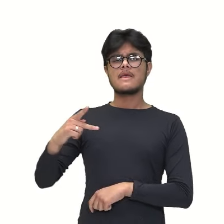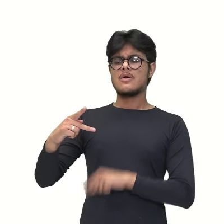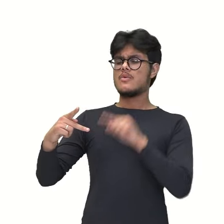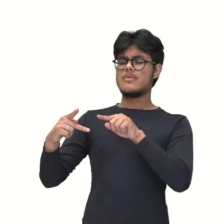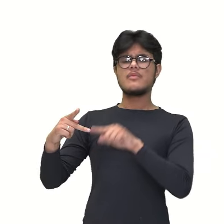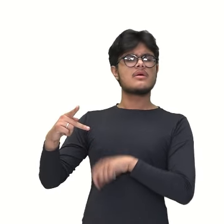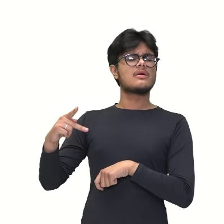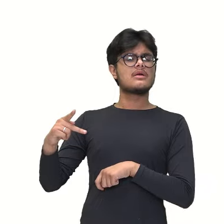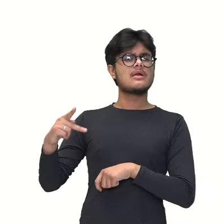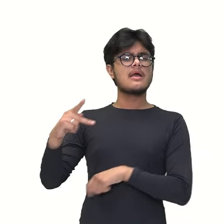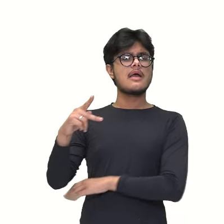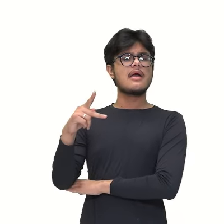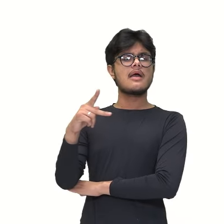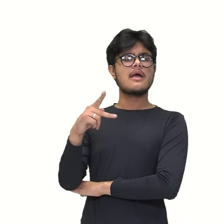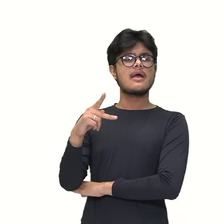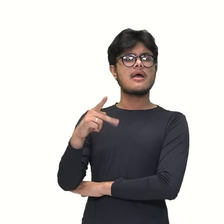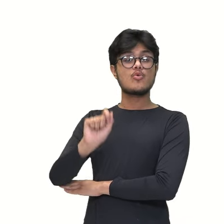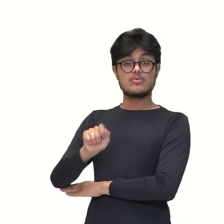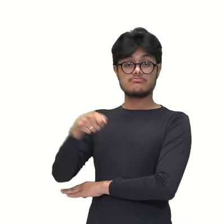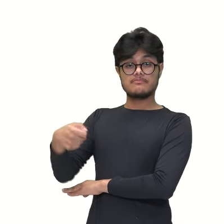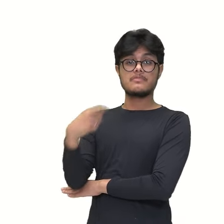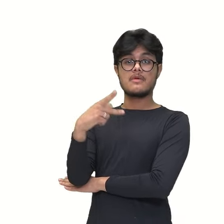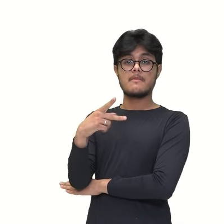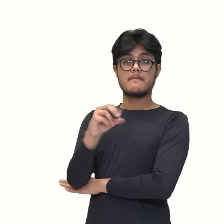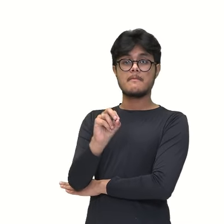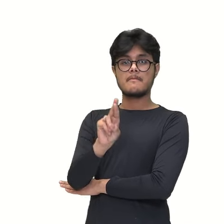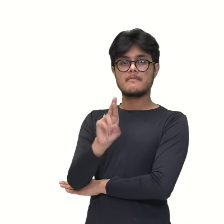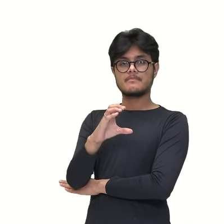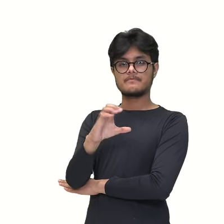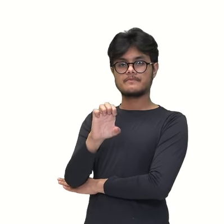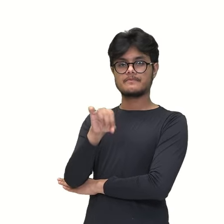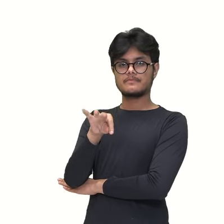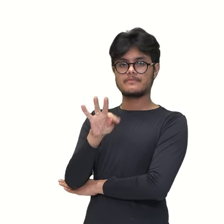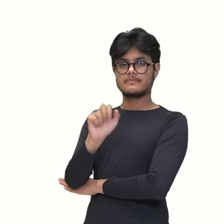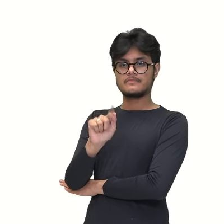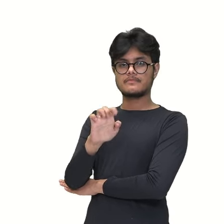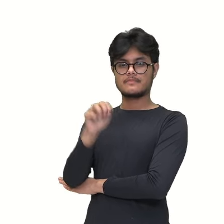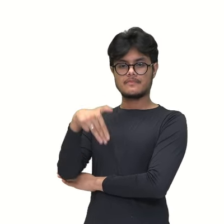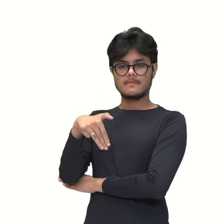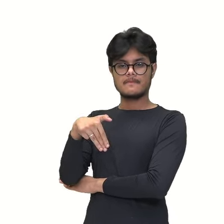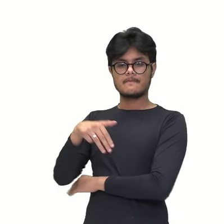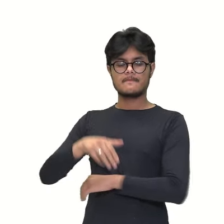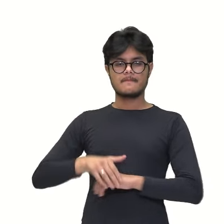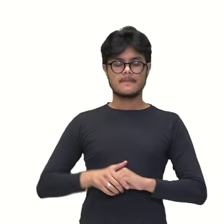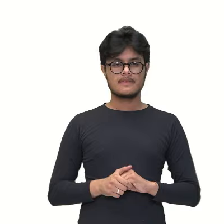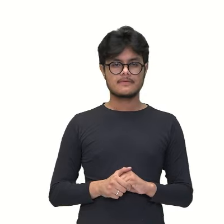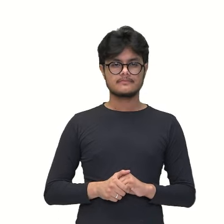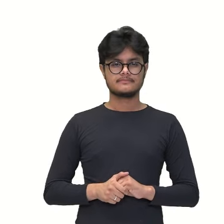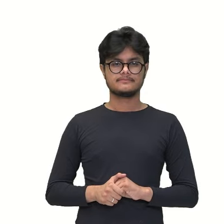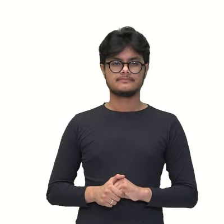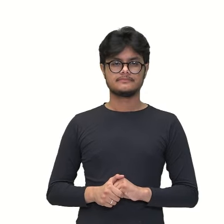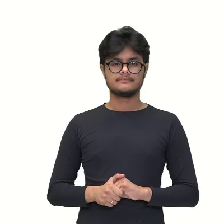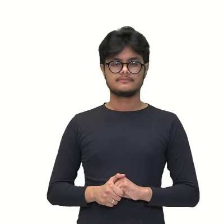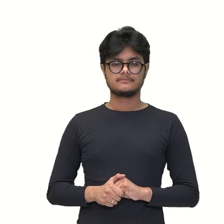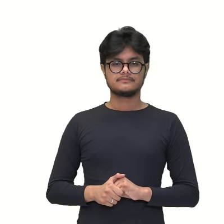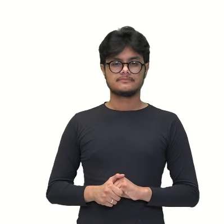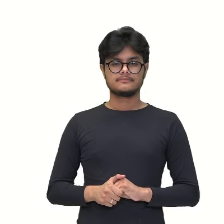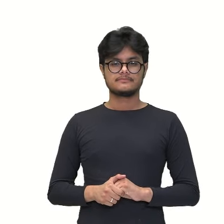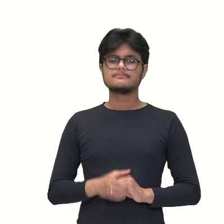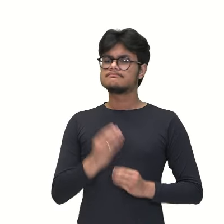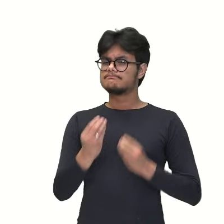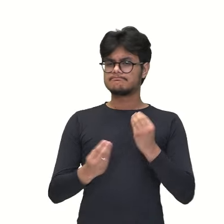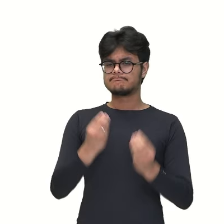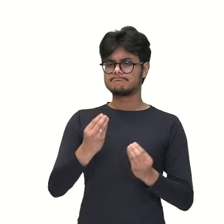A taxa é igual a 1 menos a porcentagem, o que vai